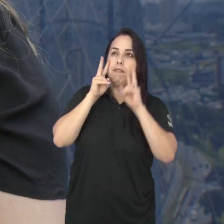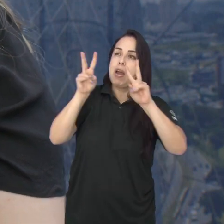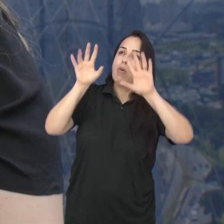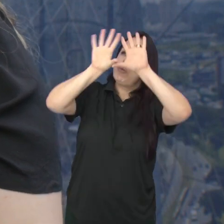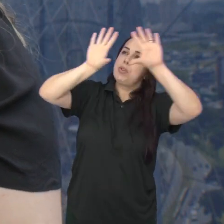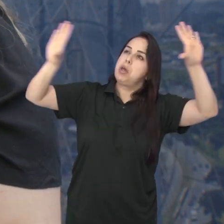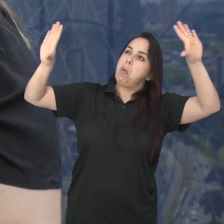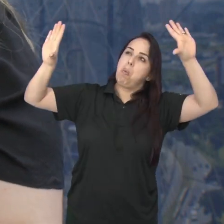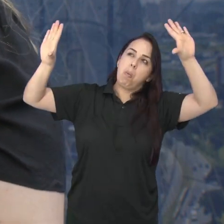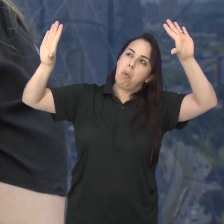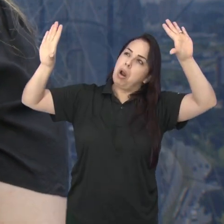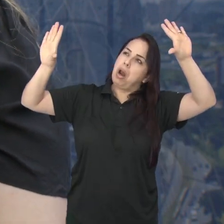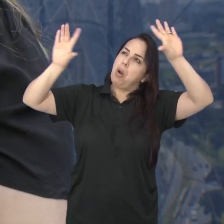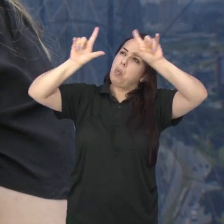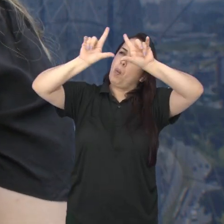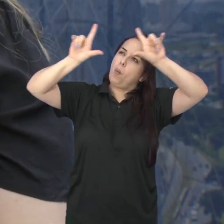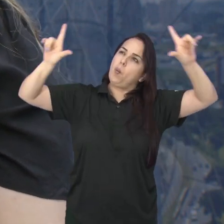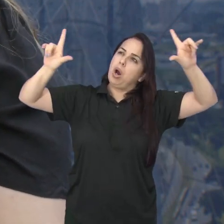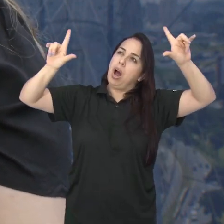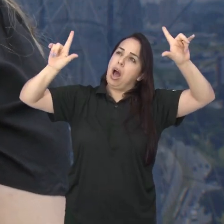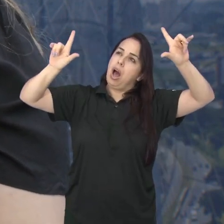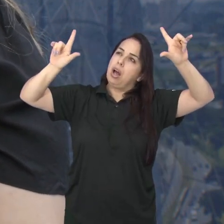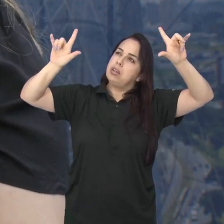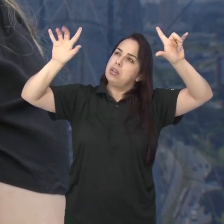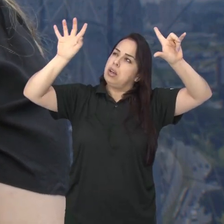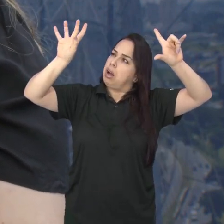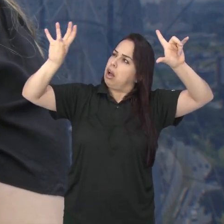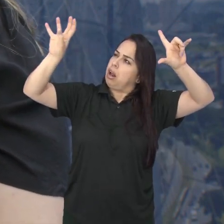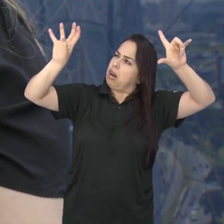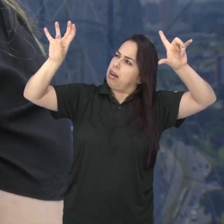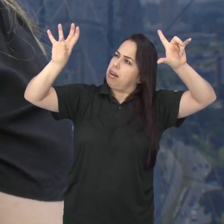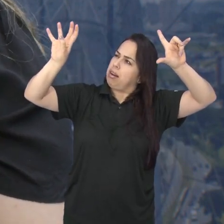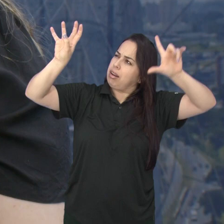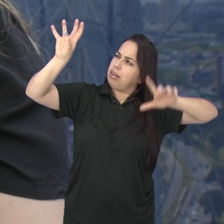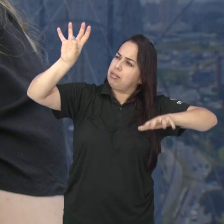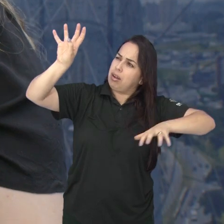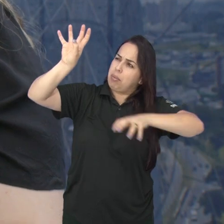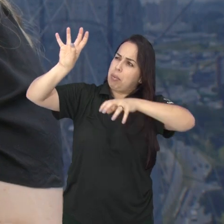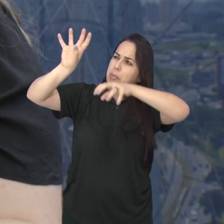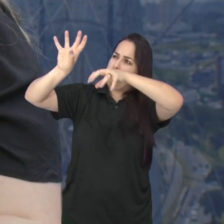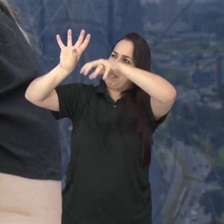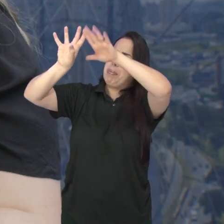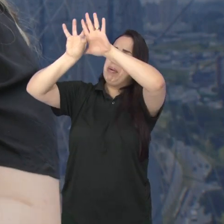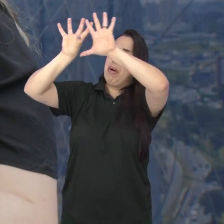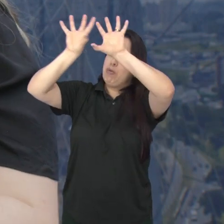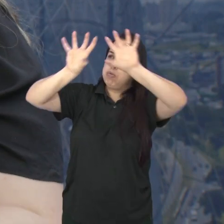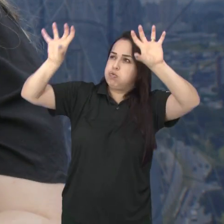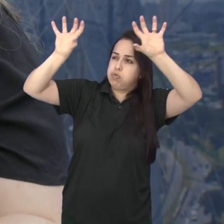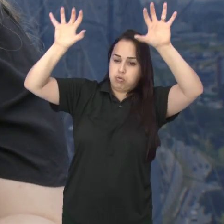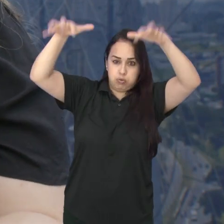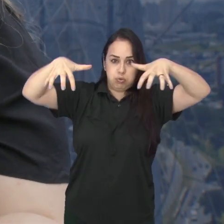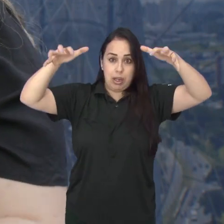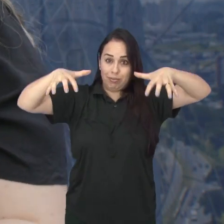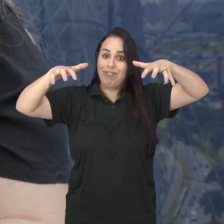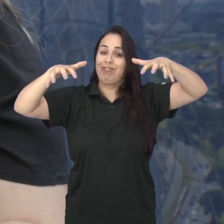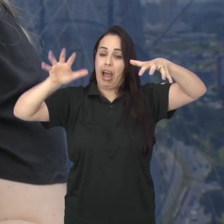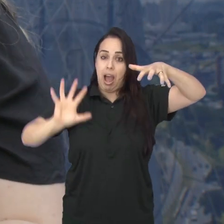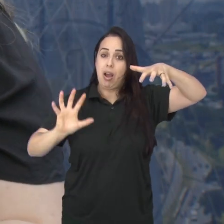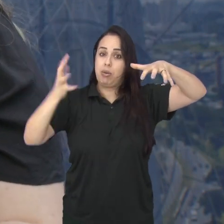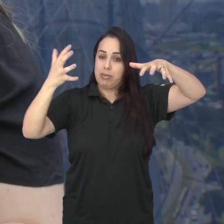uma hora está totalmente azul, de repente a gente começa a ver a formação da chuva e do nada ela se forma, cai